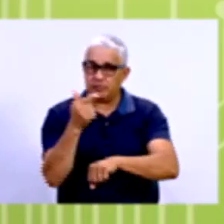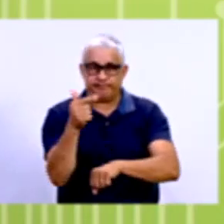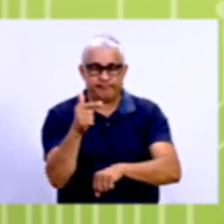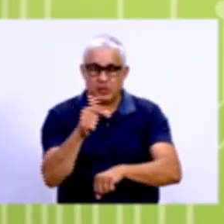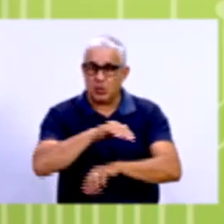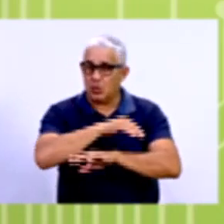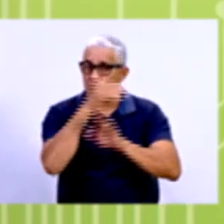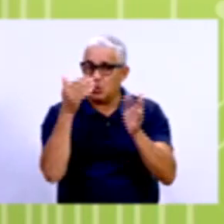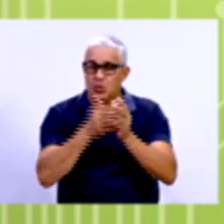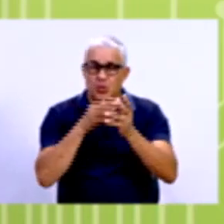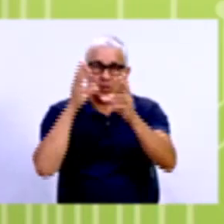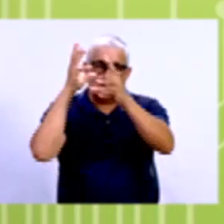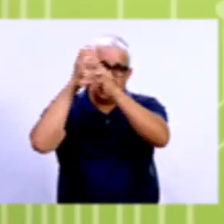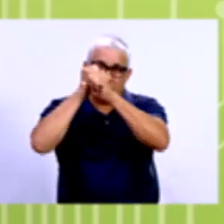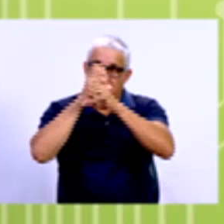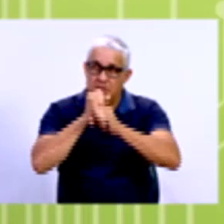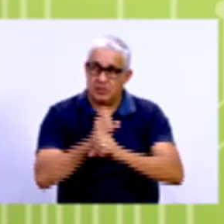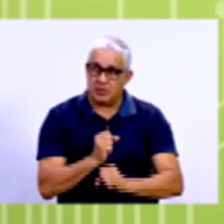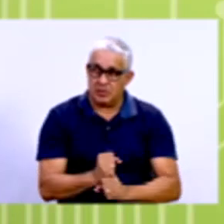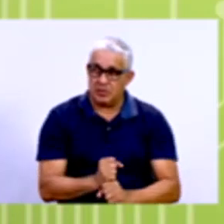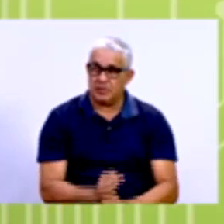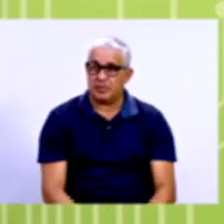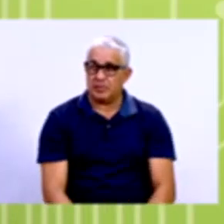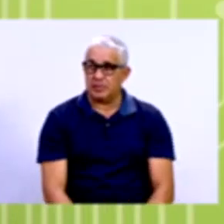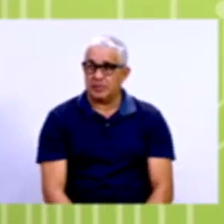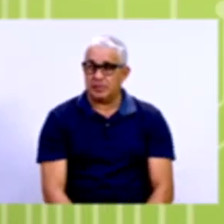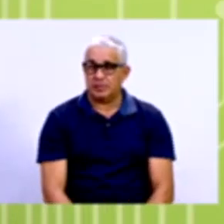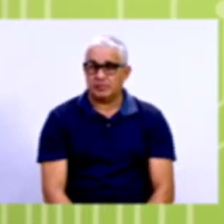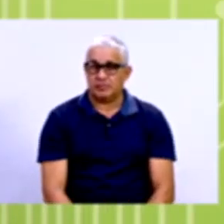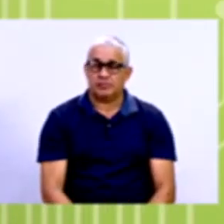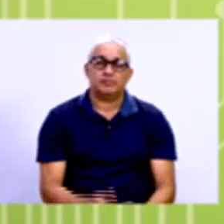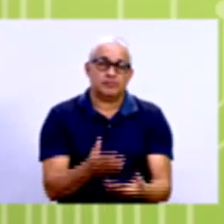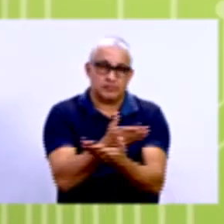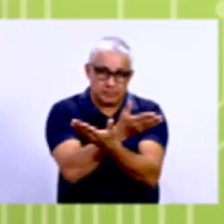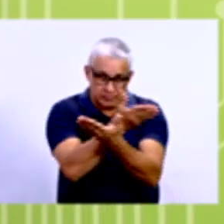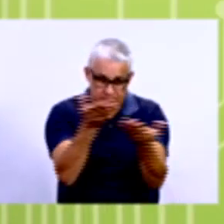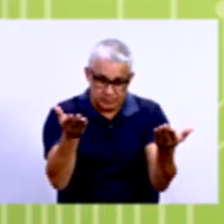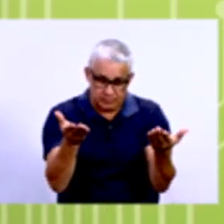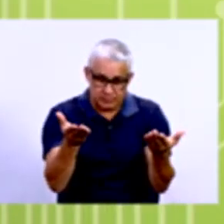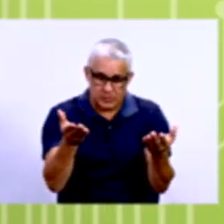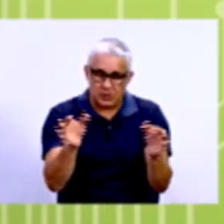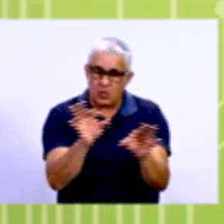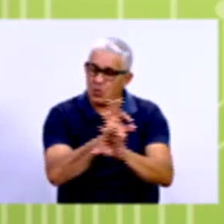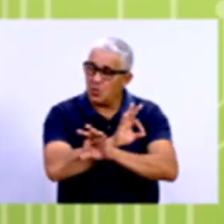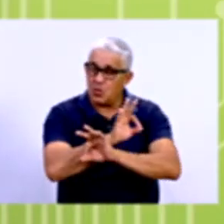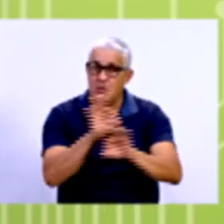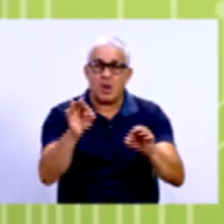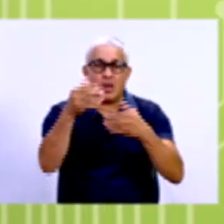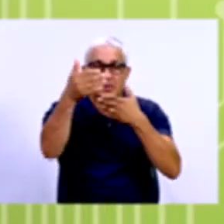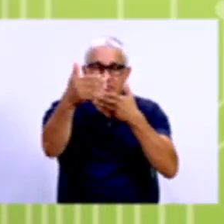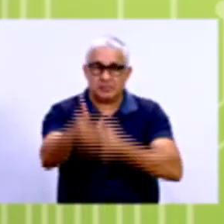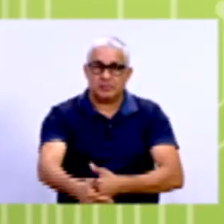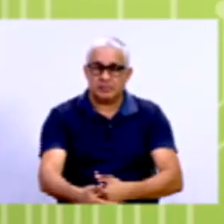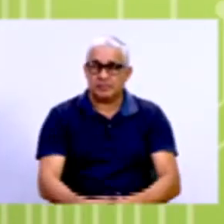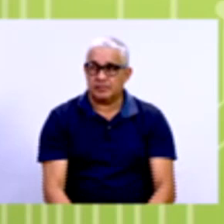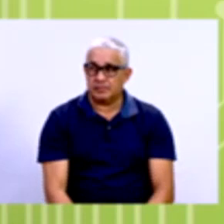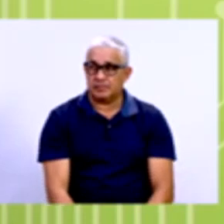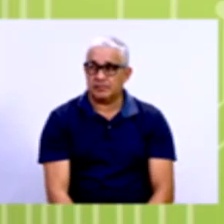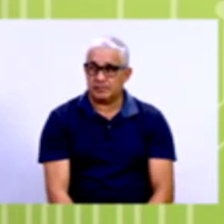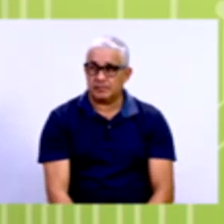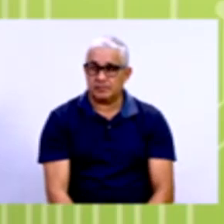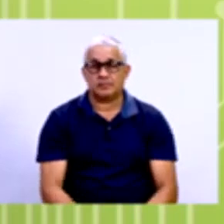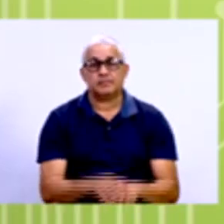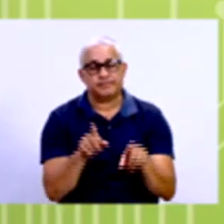todos esses cálculos, né? Então, assim, eu desejo a todos vocês uma ótima prova, tá? Eu espero